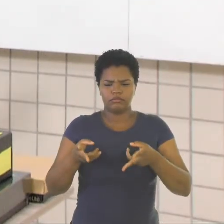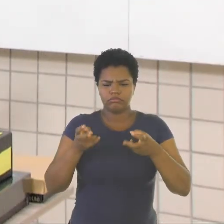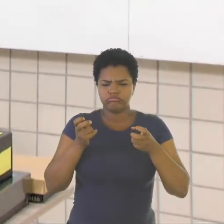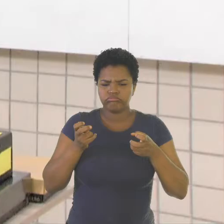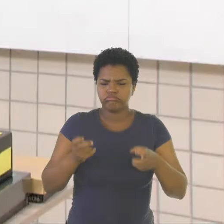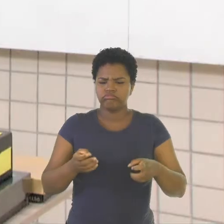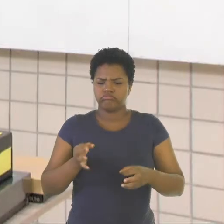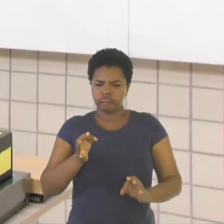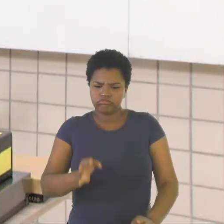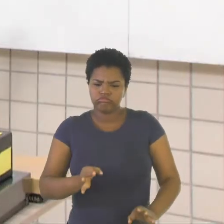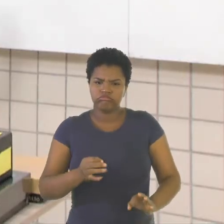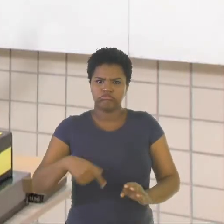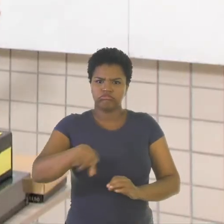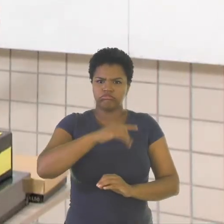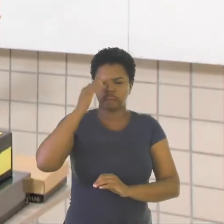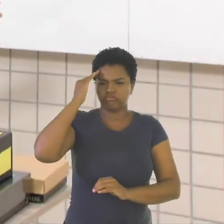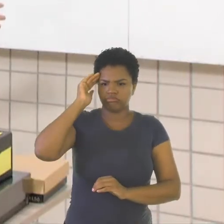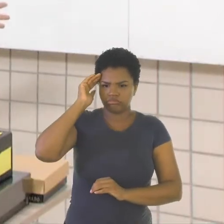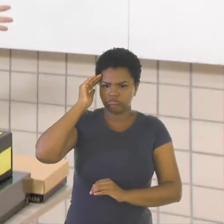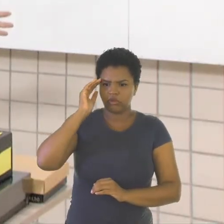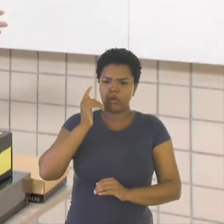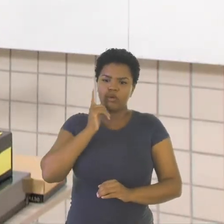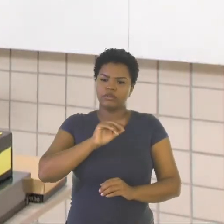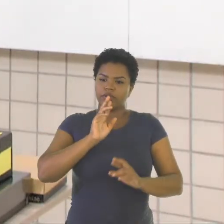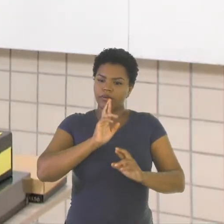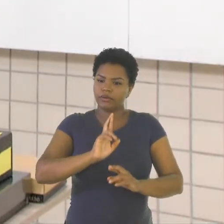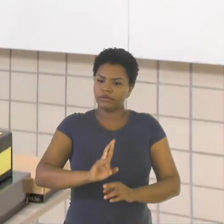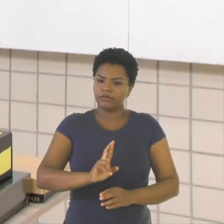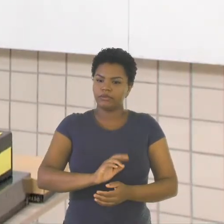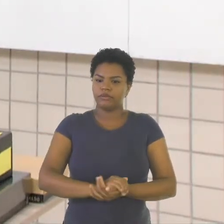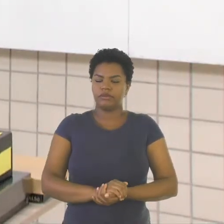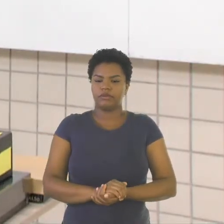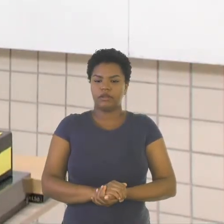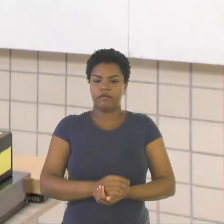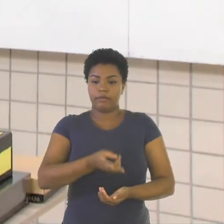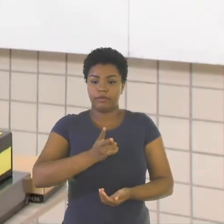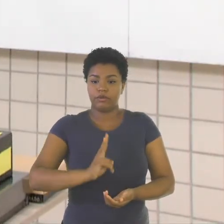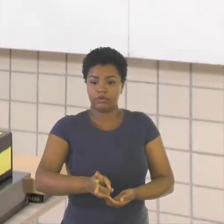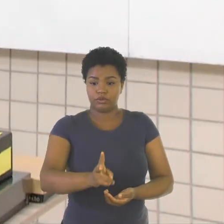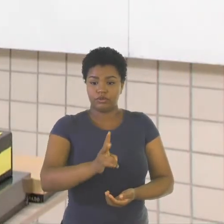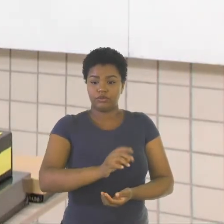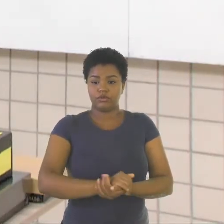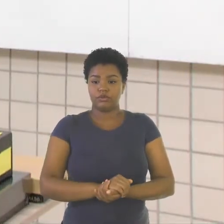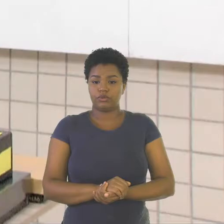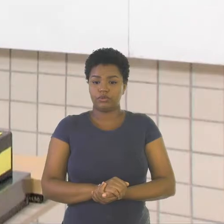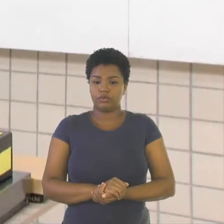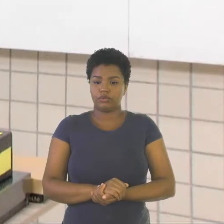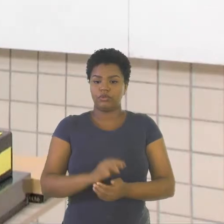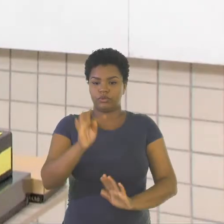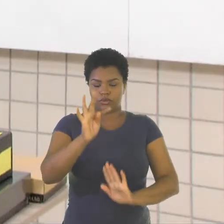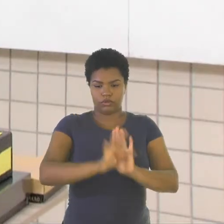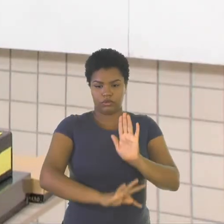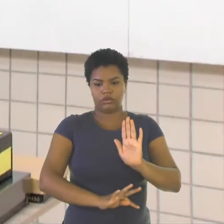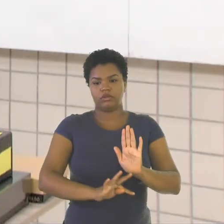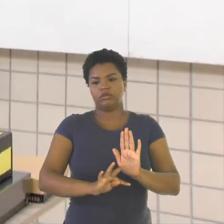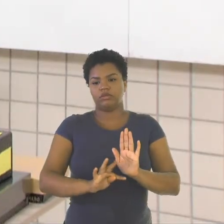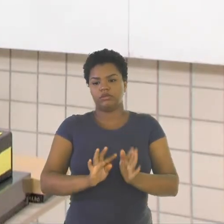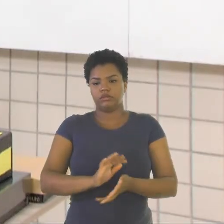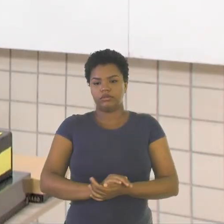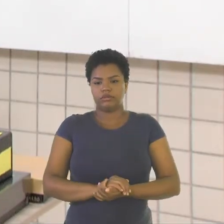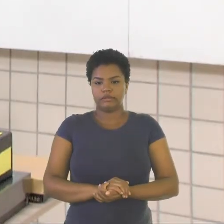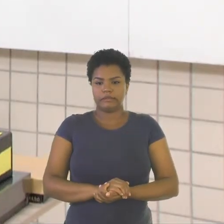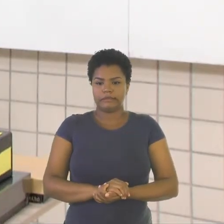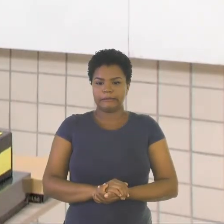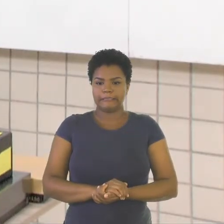direitinho, entenderam, conseguimos responder. Então, nós vamos continuar o texto. Então, como que